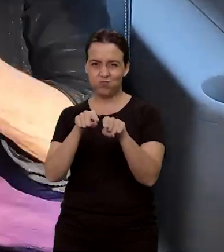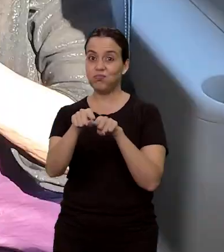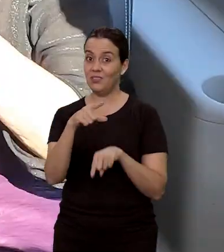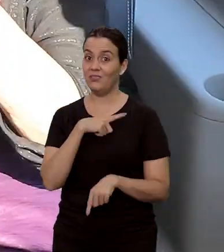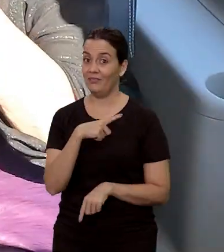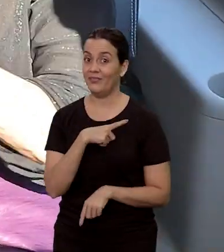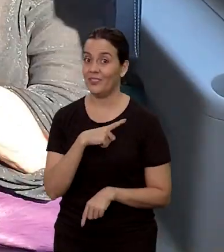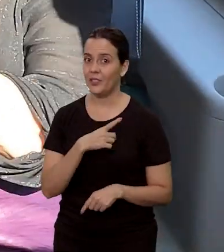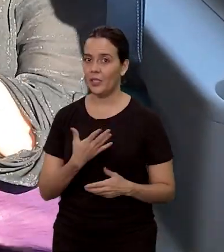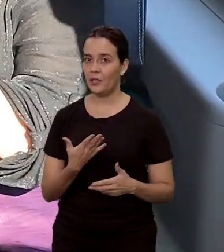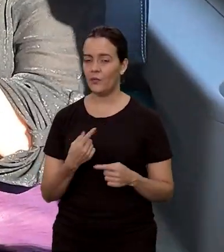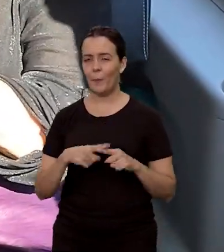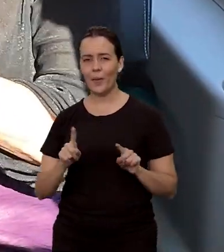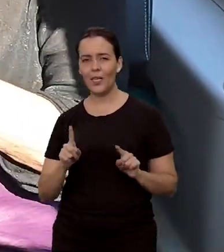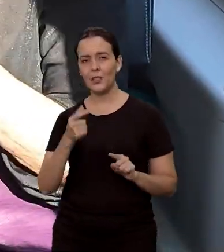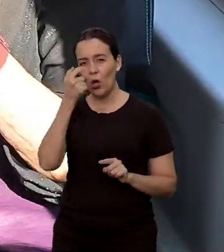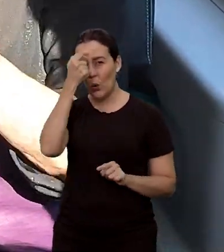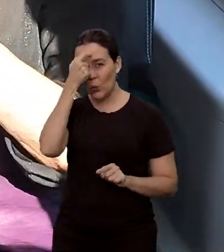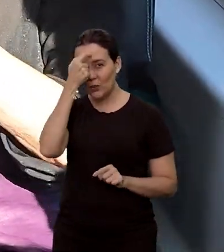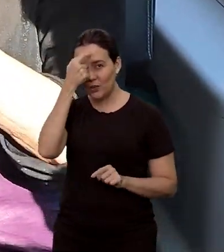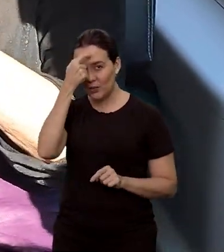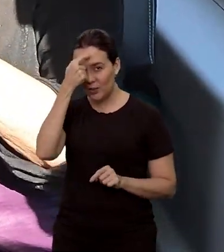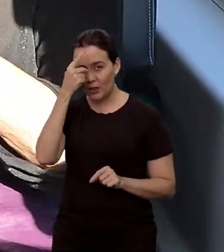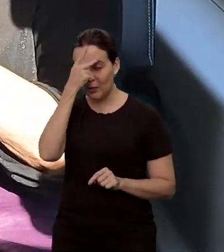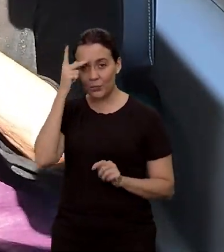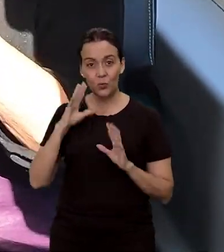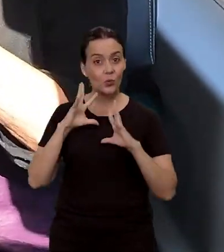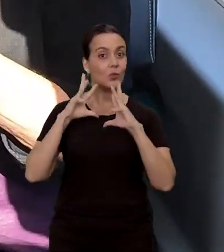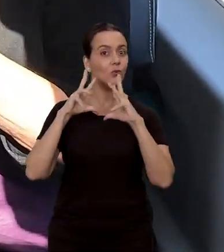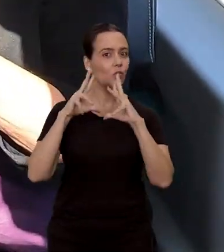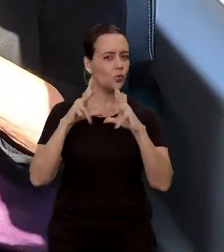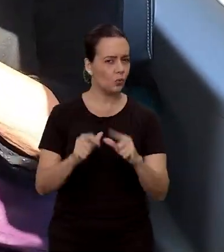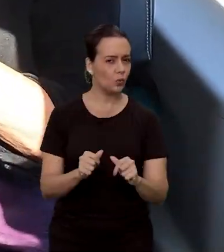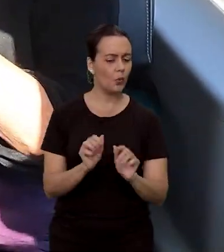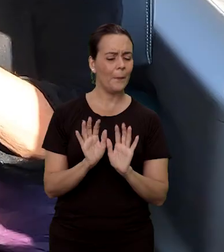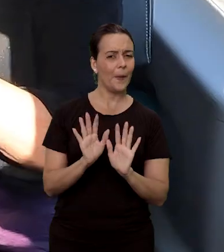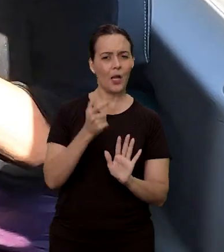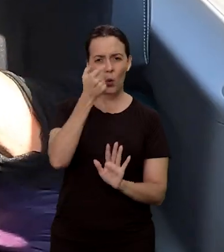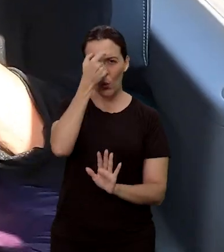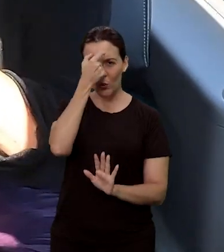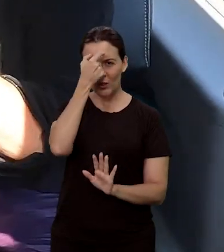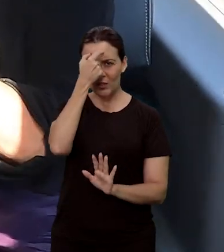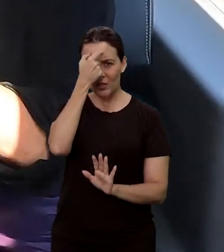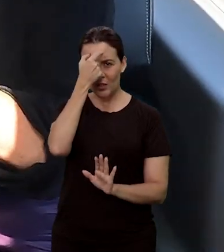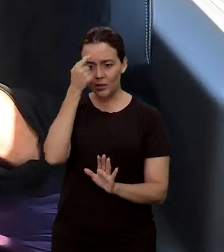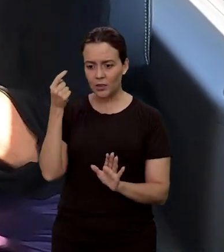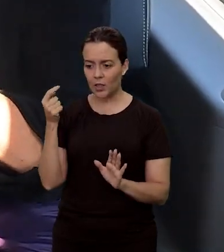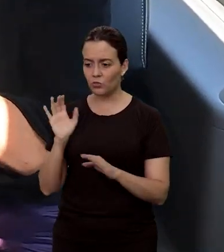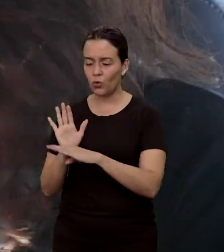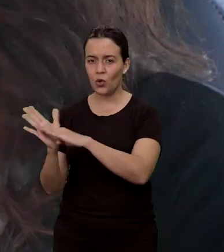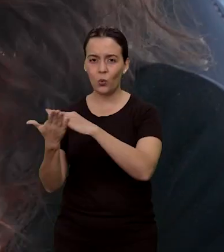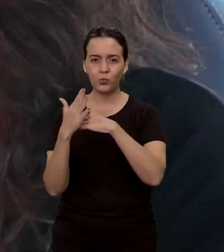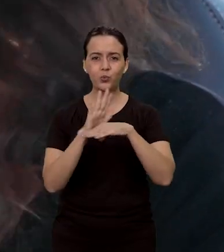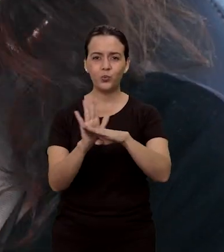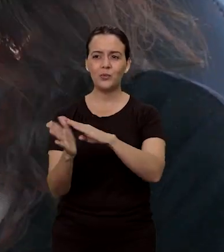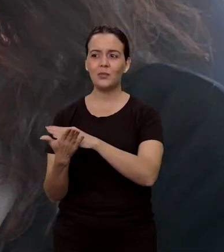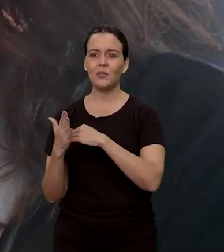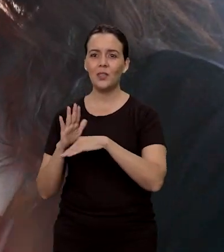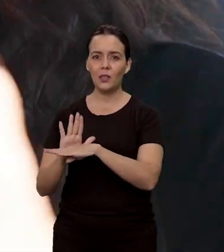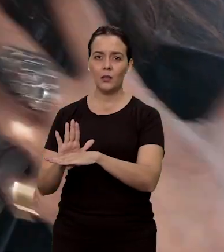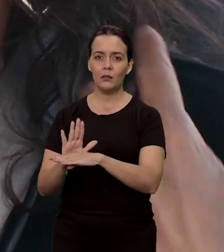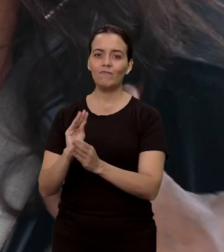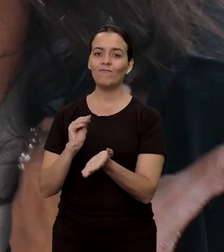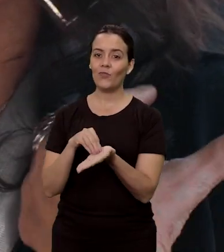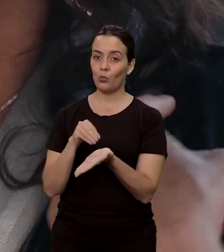uma consciência do todo. E essa consciência do todo, eu acho que é o que está nos faltando. Eu queria saber o que se sente